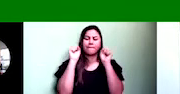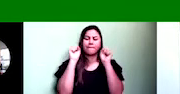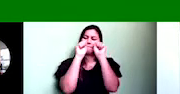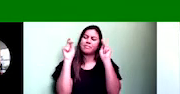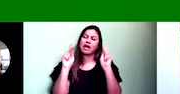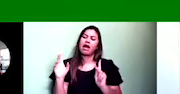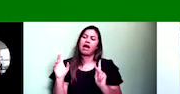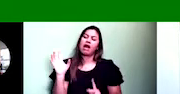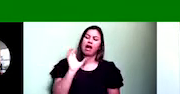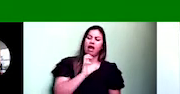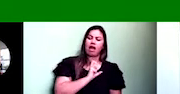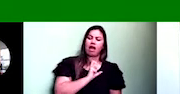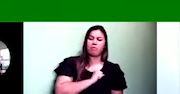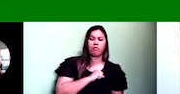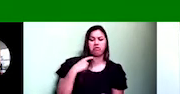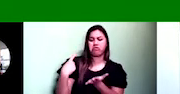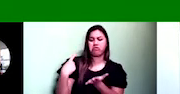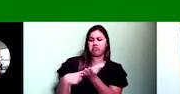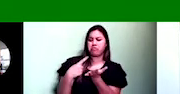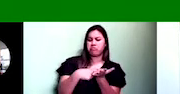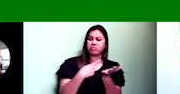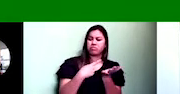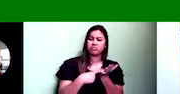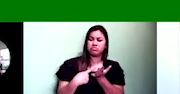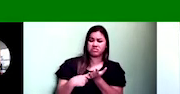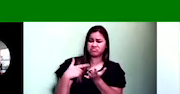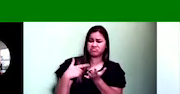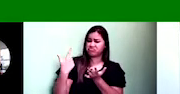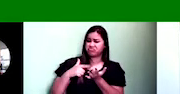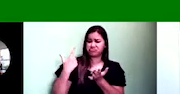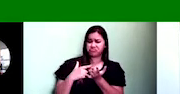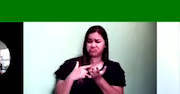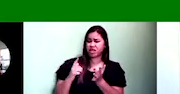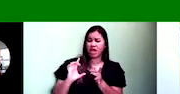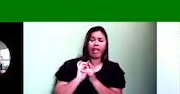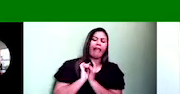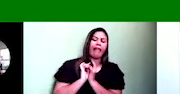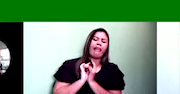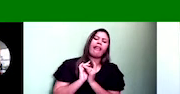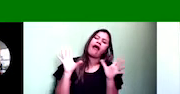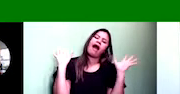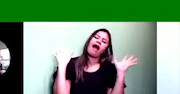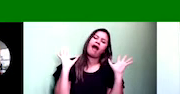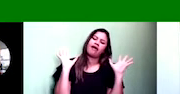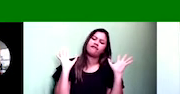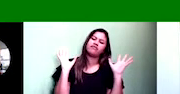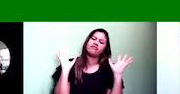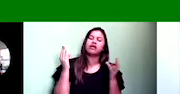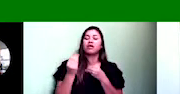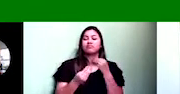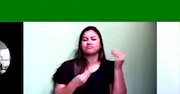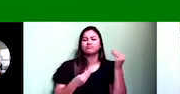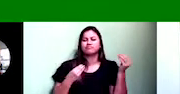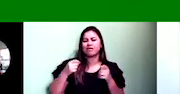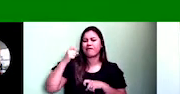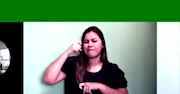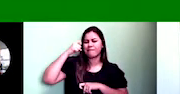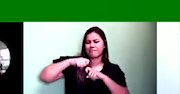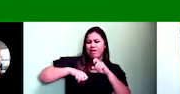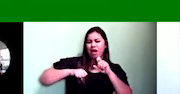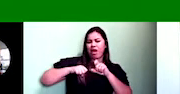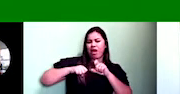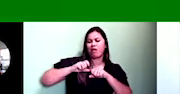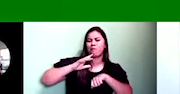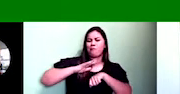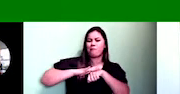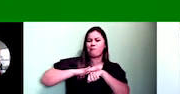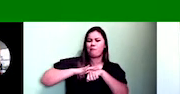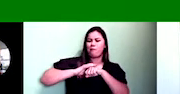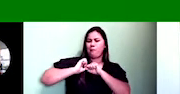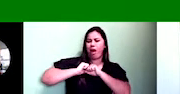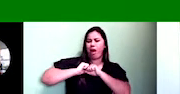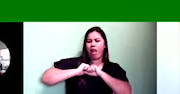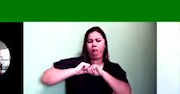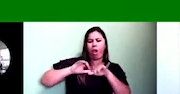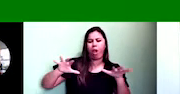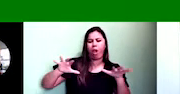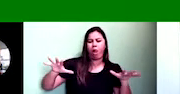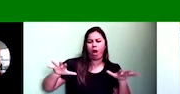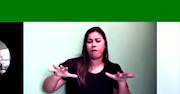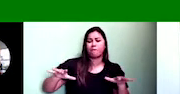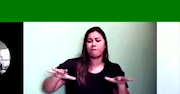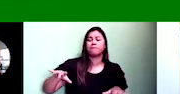sem nenhum compromisso, né, e as doenças se proliferaram grandemente. Destaque